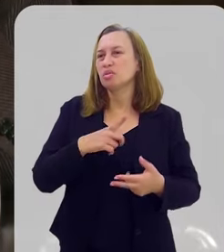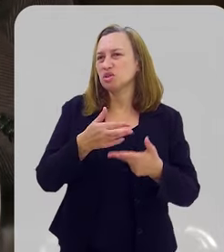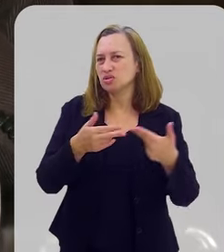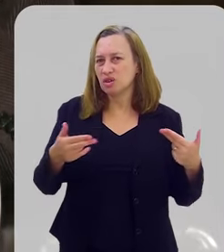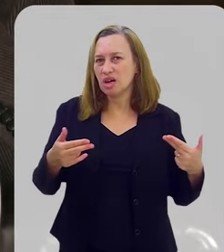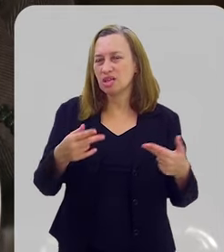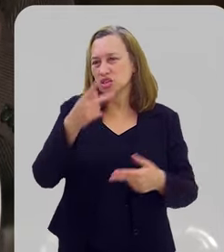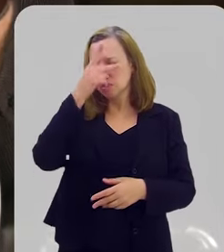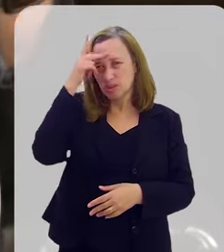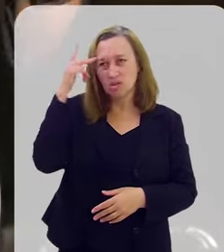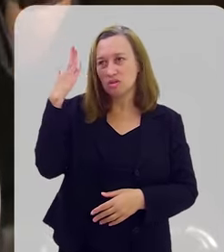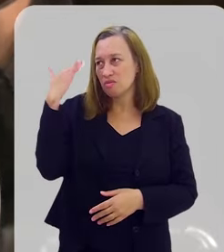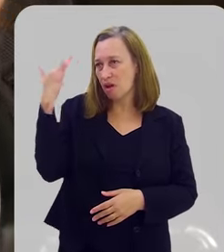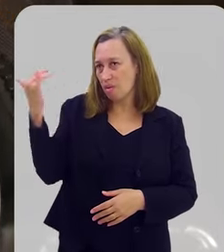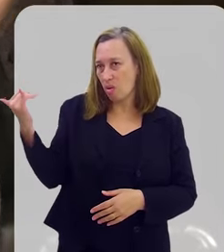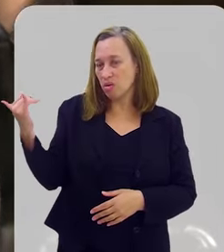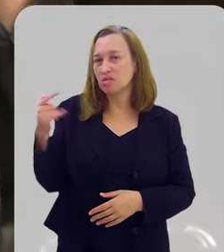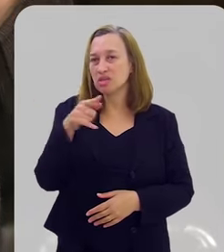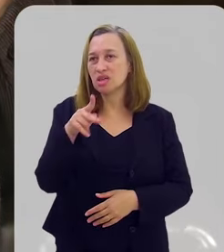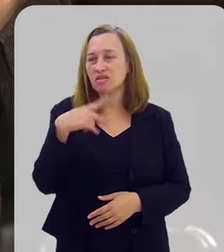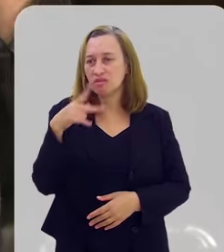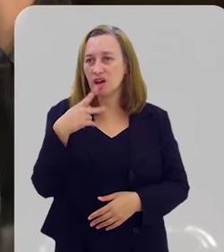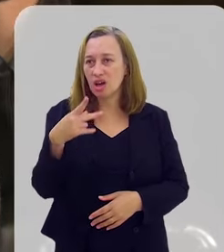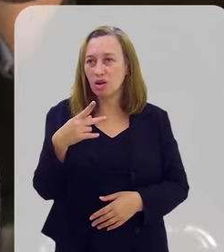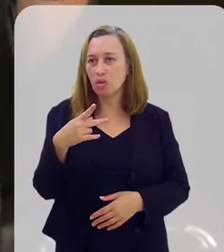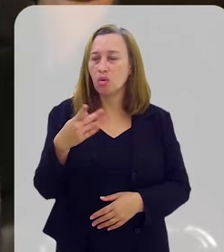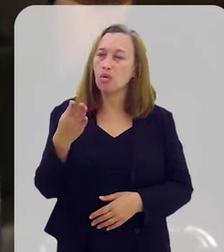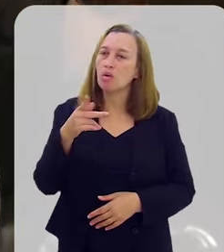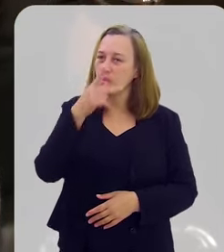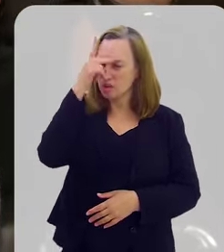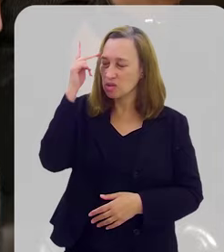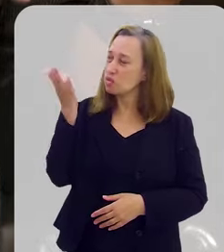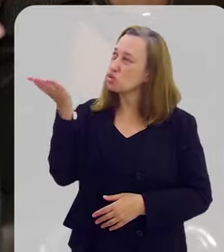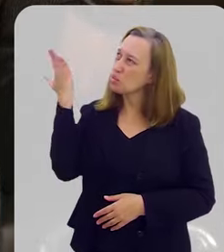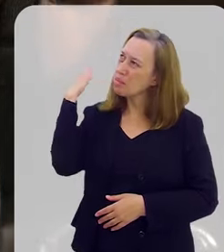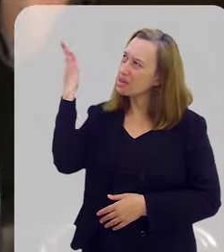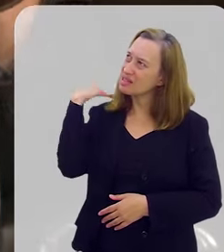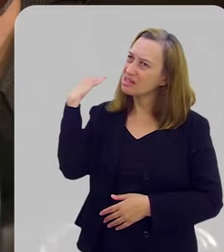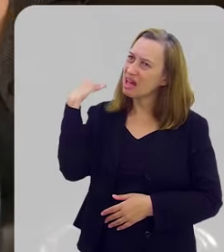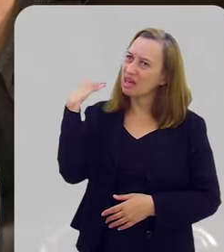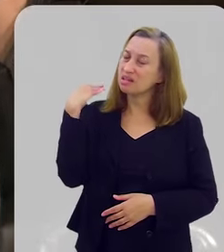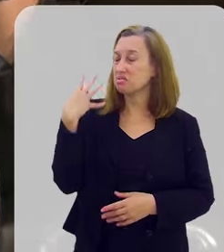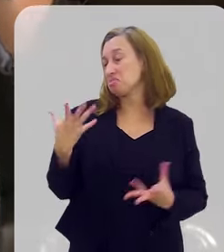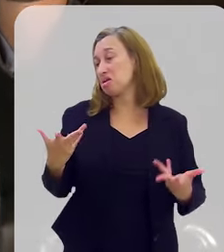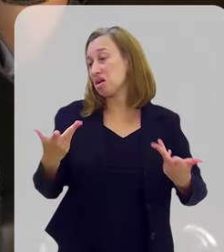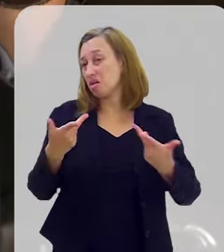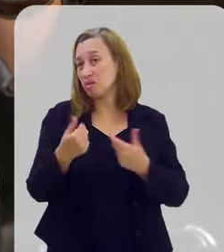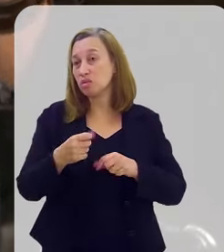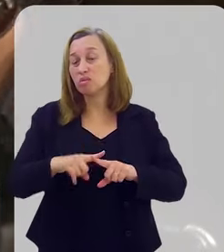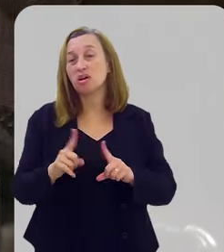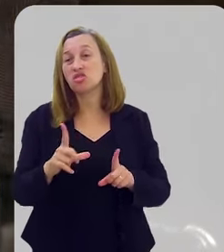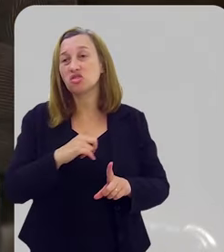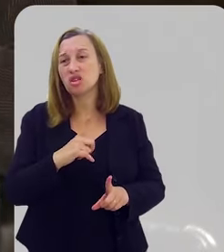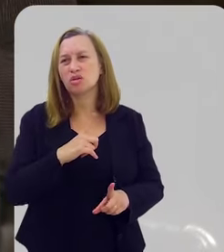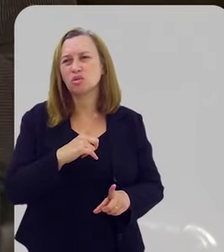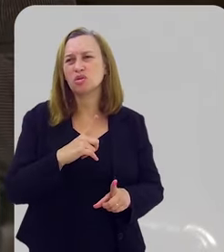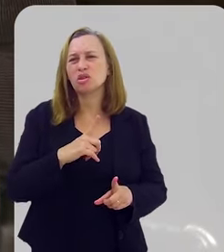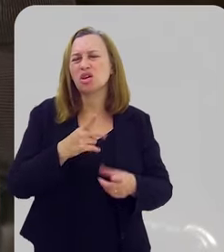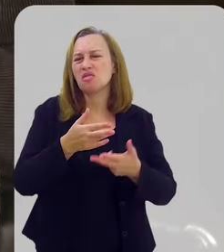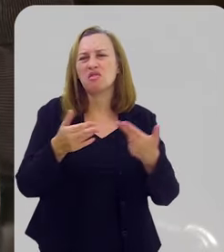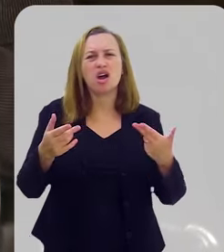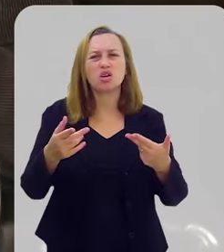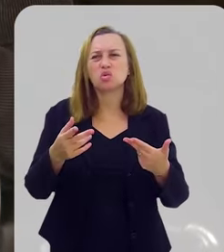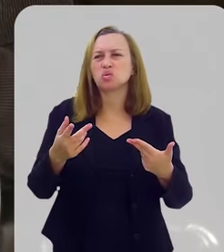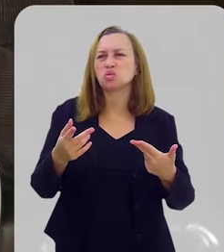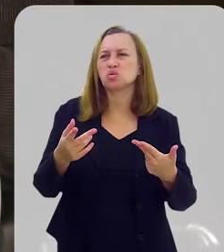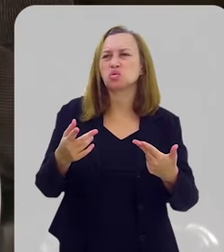grandes nomes, nós temos aqui pessoas, você falou de Álvaro Tito no passado, que é uma coisa maravilhosa, mas nós temos aí